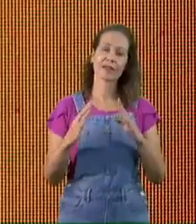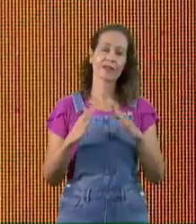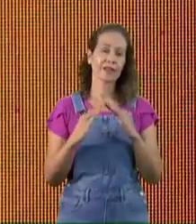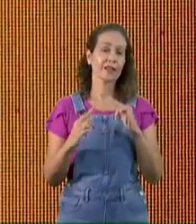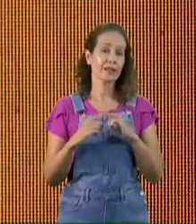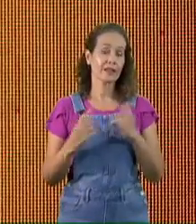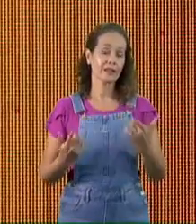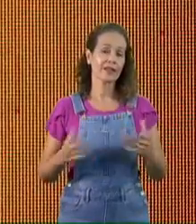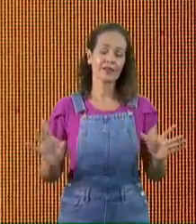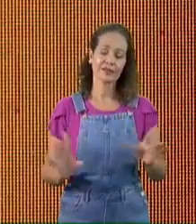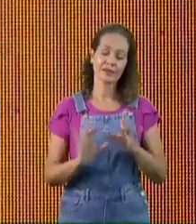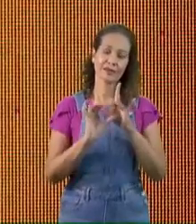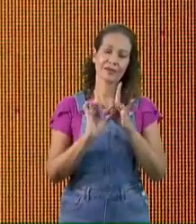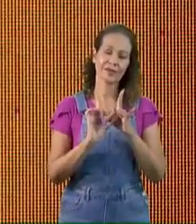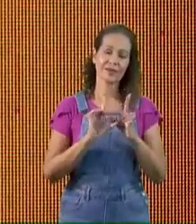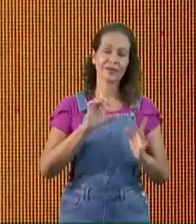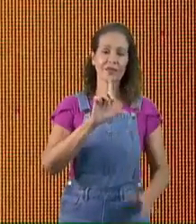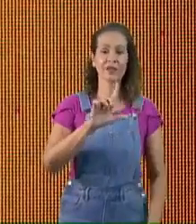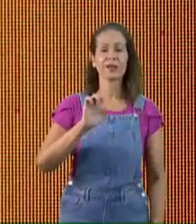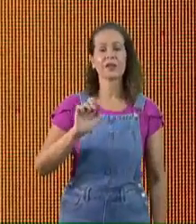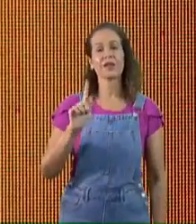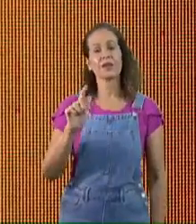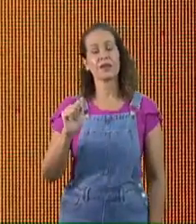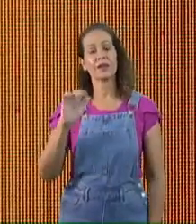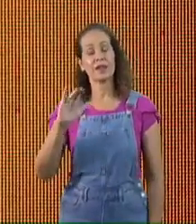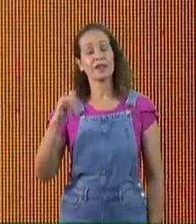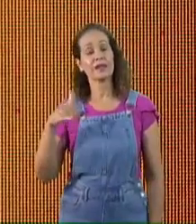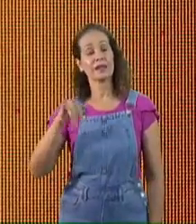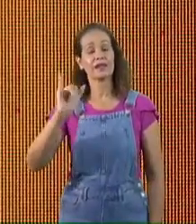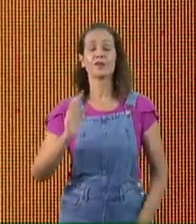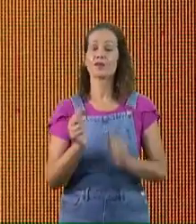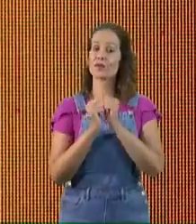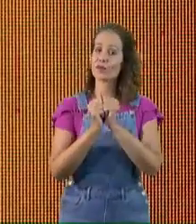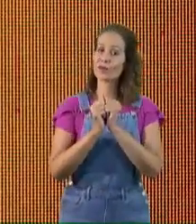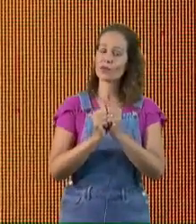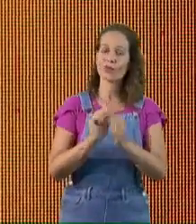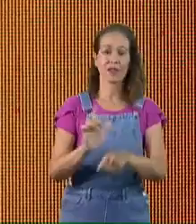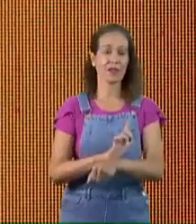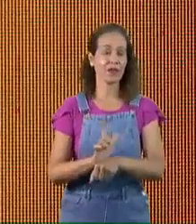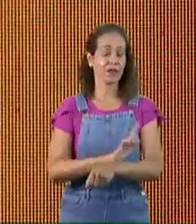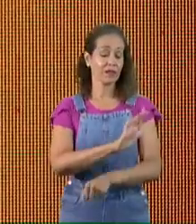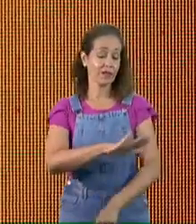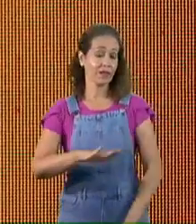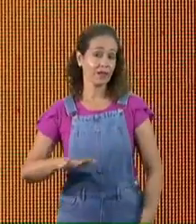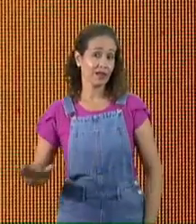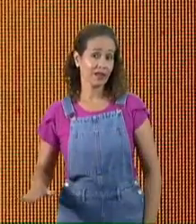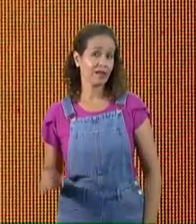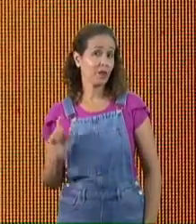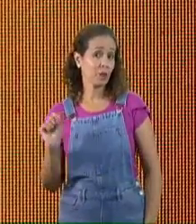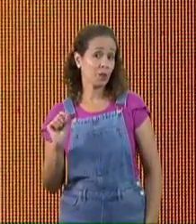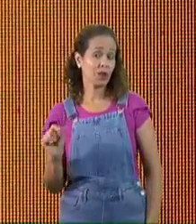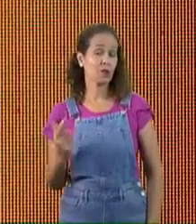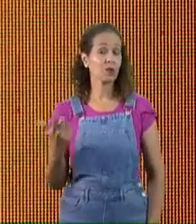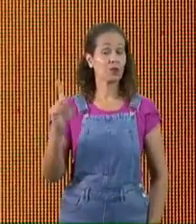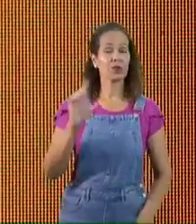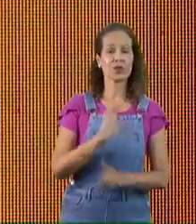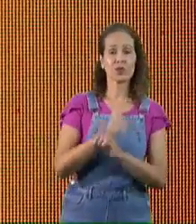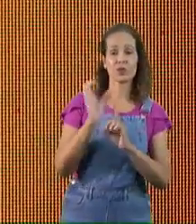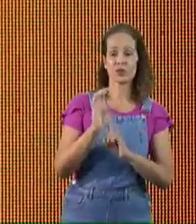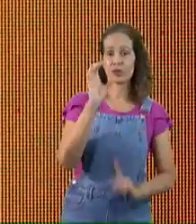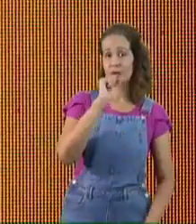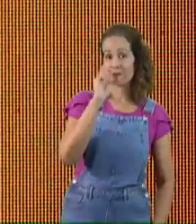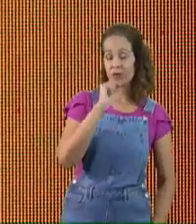aí veio essa parceria, então, do Legacy, né, junto com Lagoinha Kids, para que nos outros cultos, no sábado e